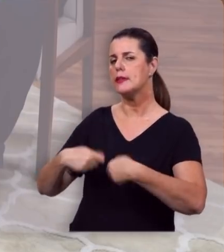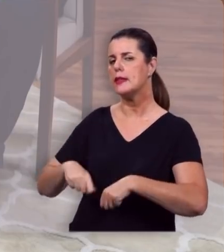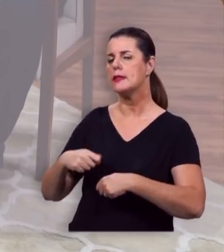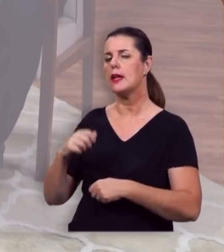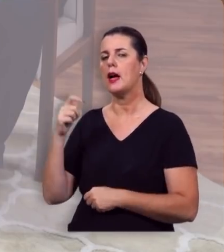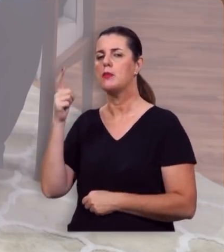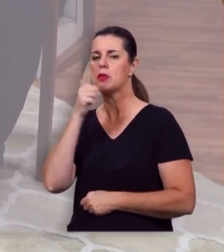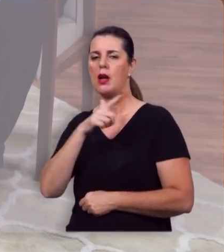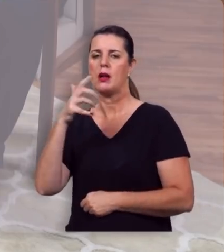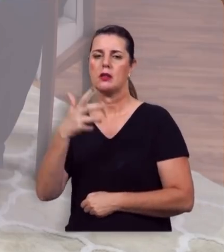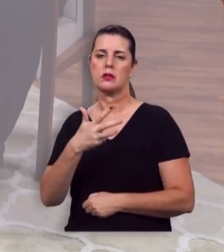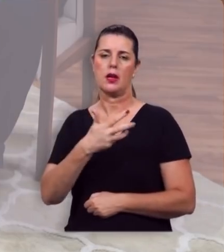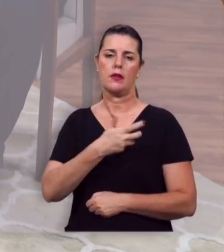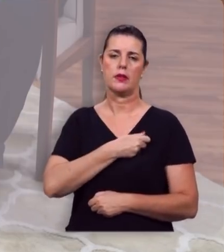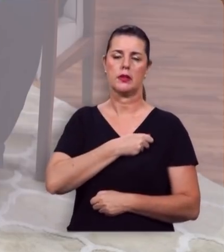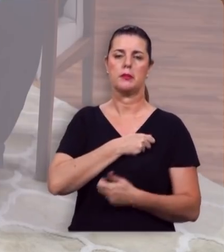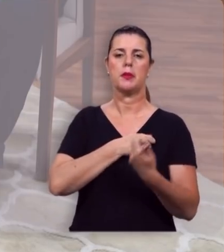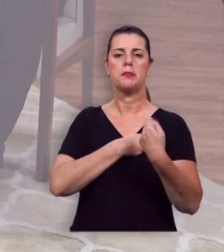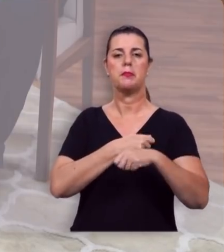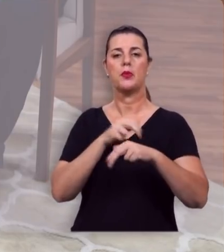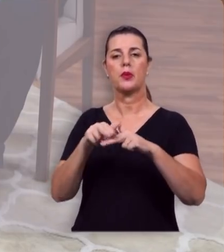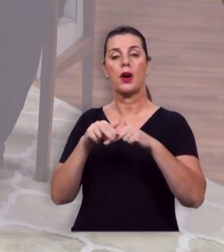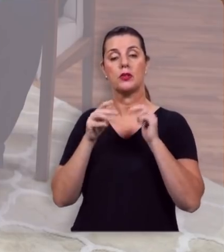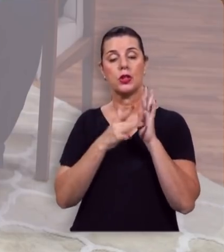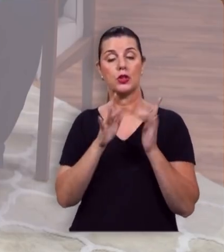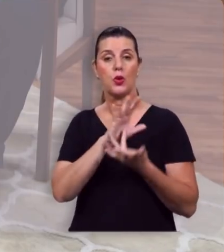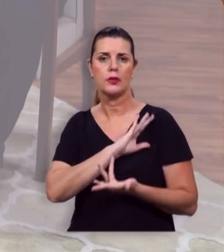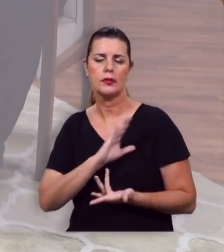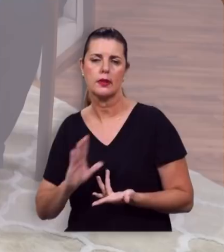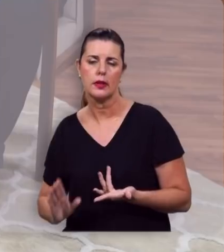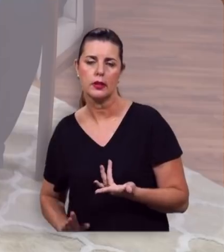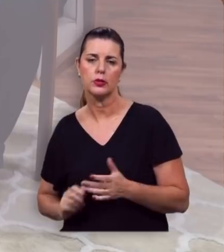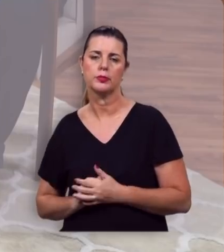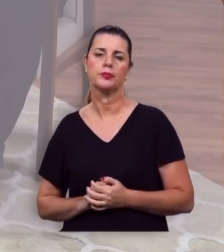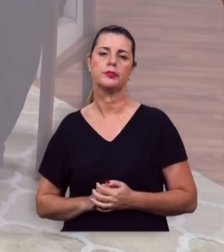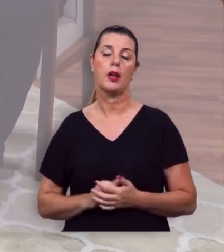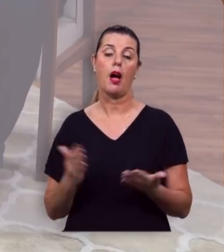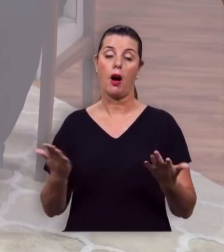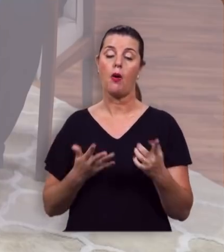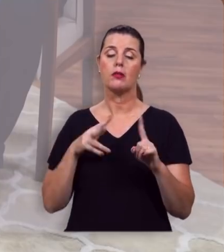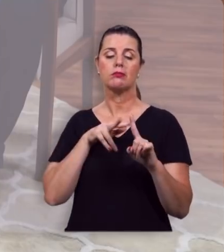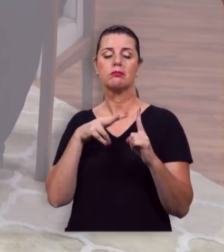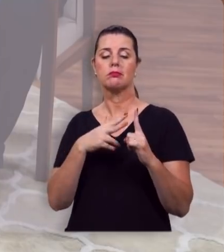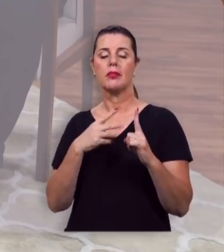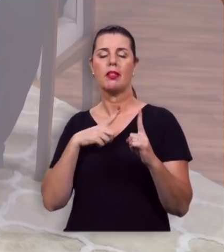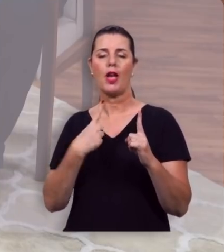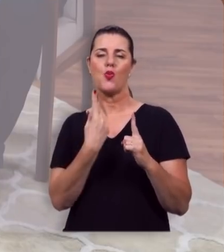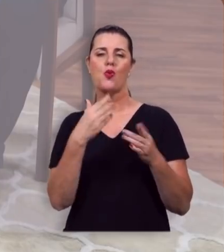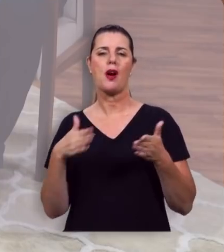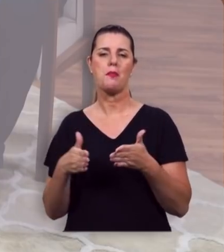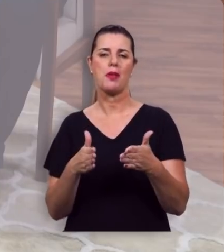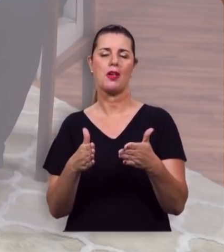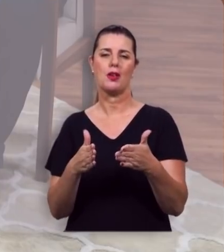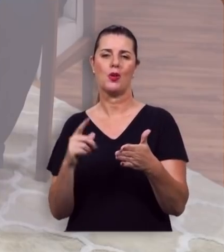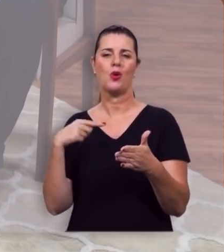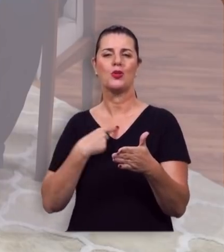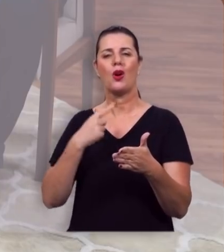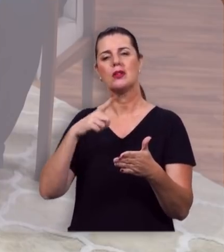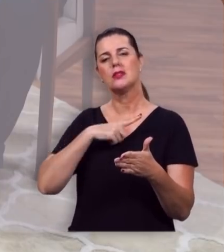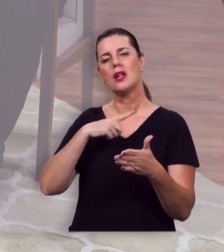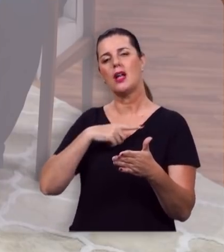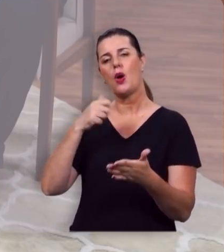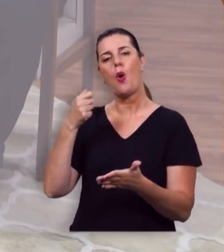sermos redimidos, e isso é possível em Cristo Jesus. E dentro dessa perspectiva há agora então um caminho. Nós temos